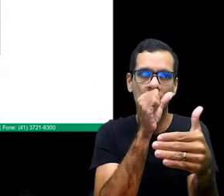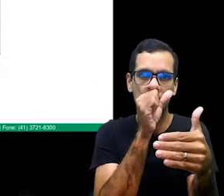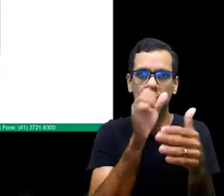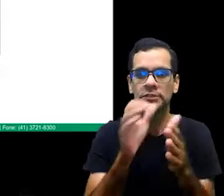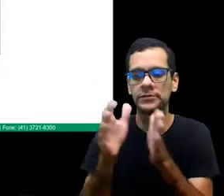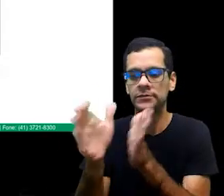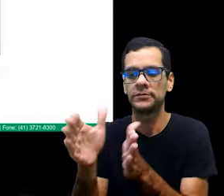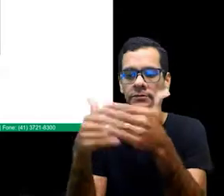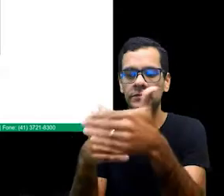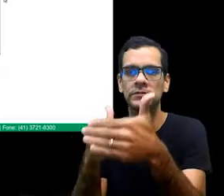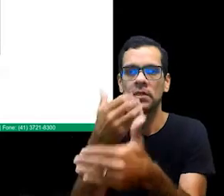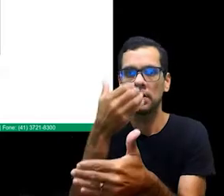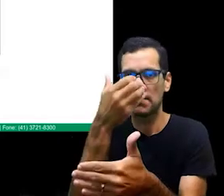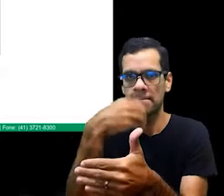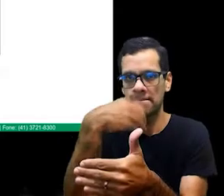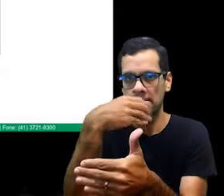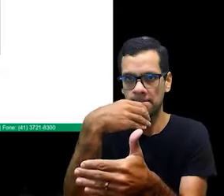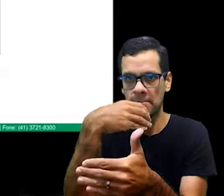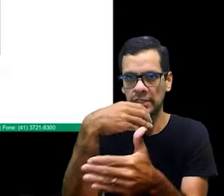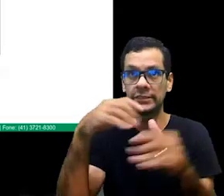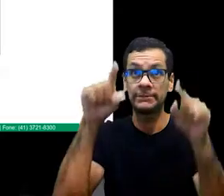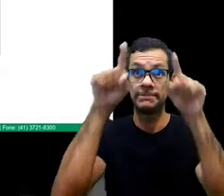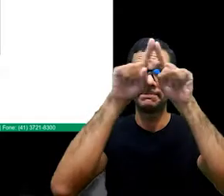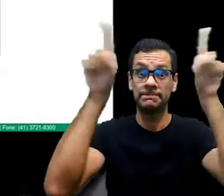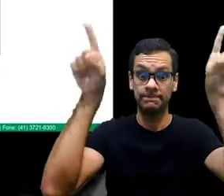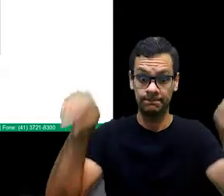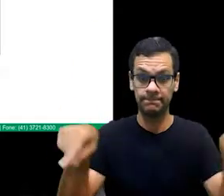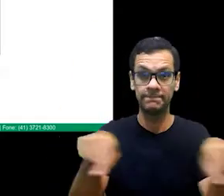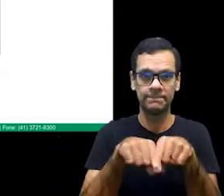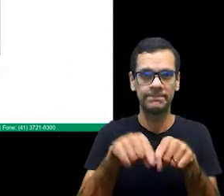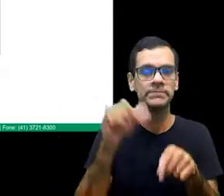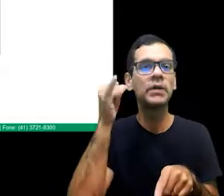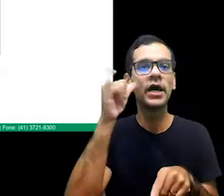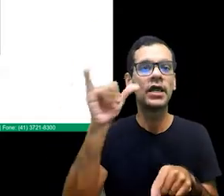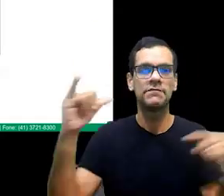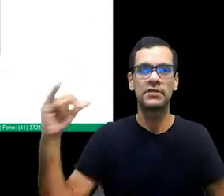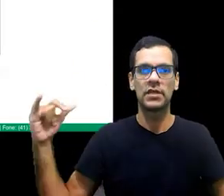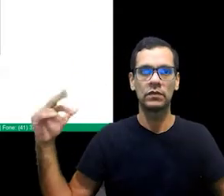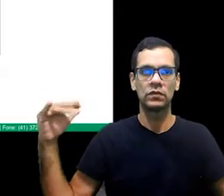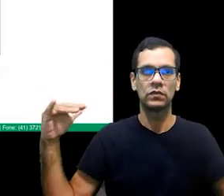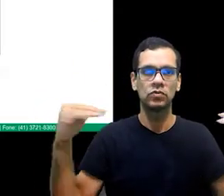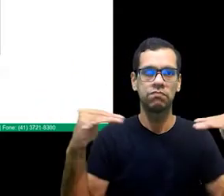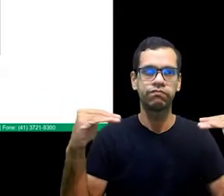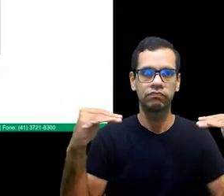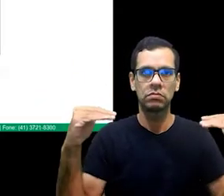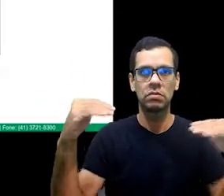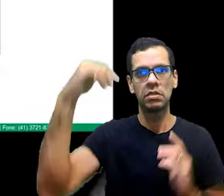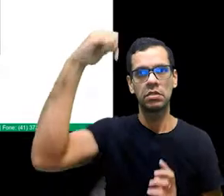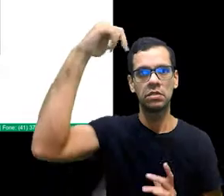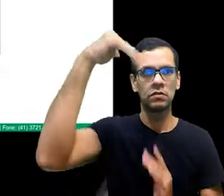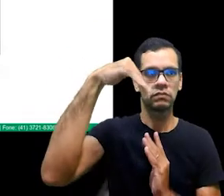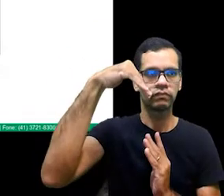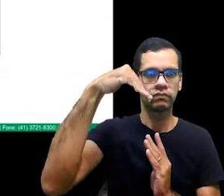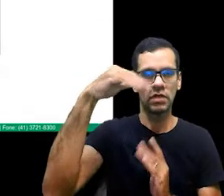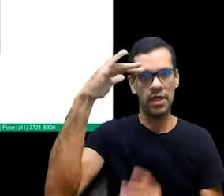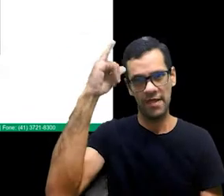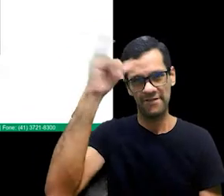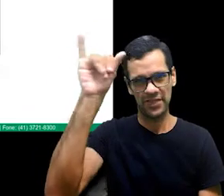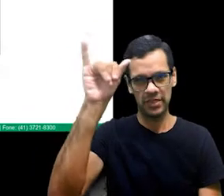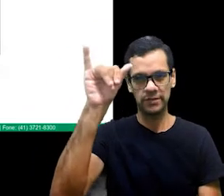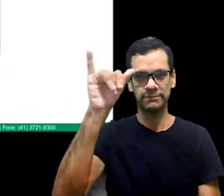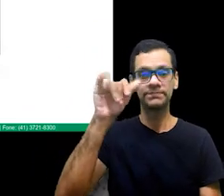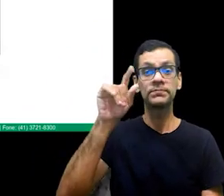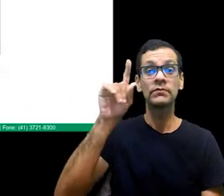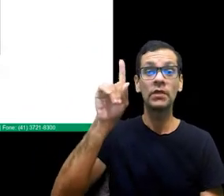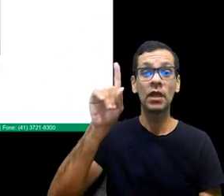essa parede ou essas paredes que envolvem o sistema são paredes que impedem a troca de energia. O que